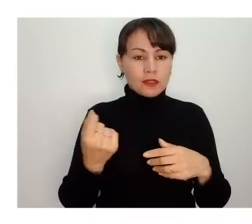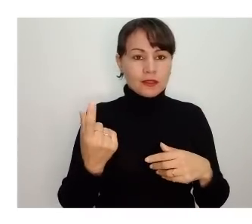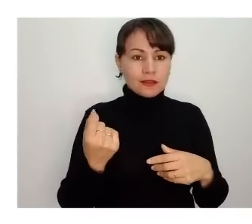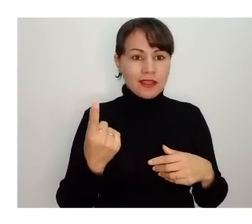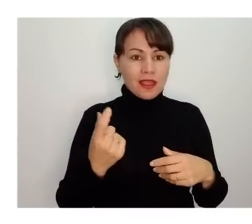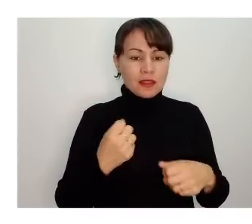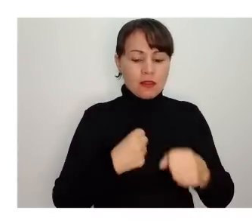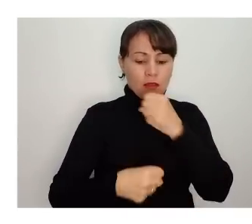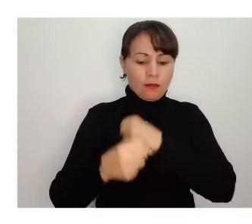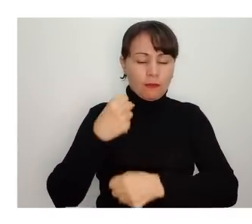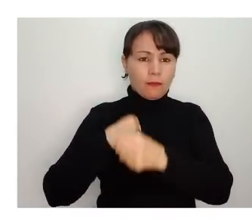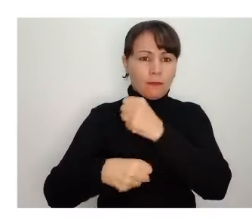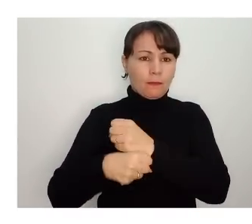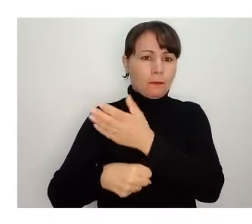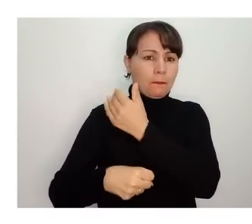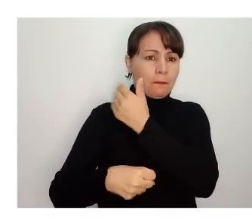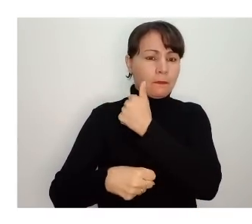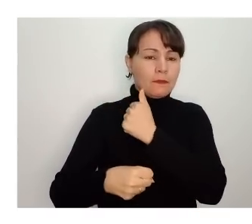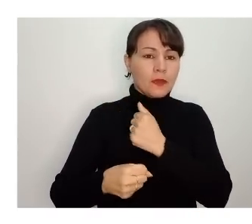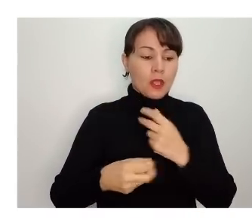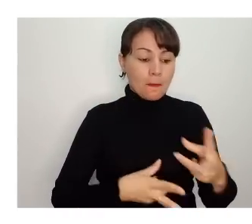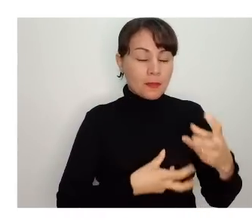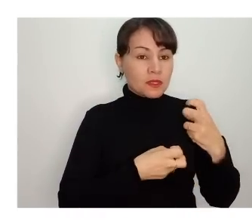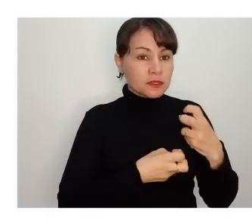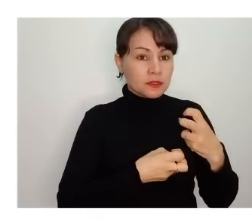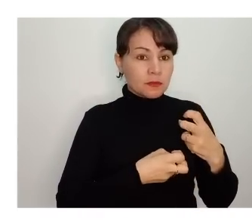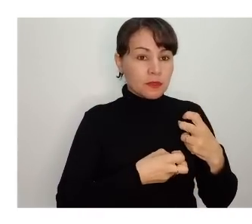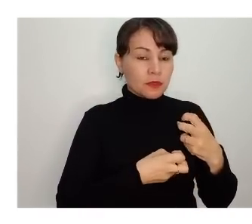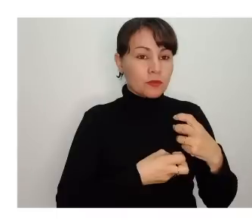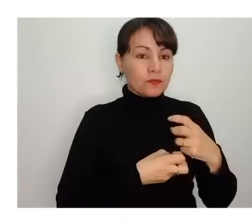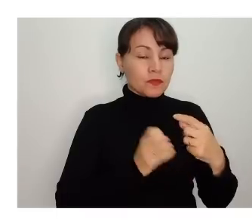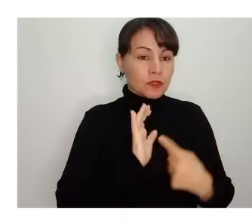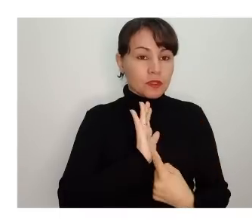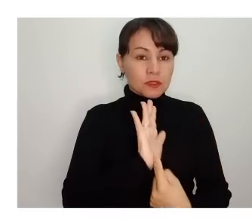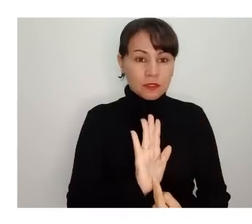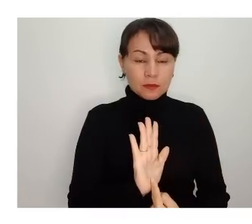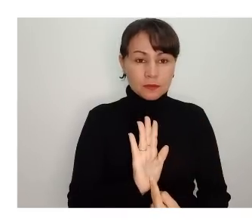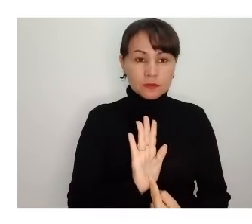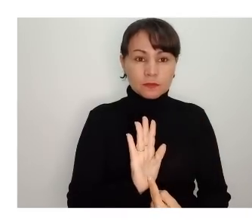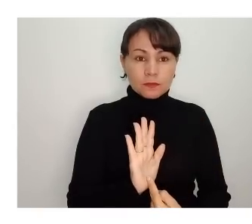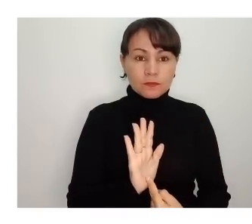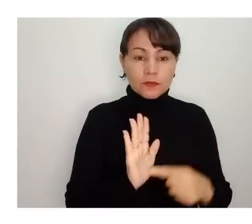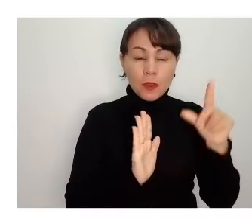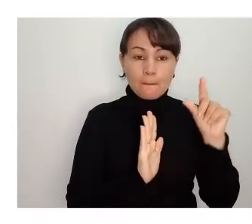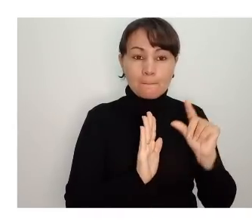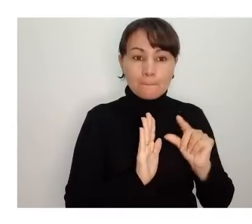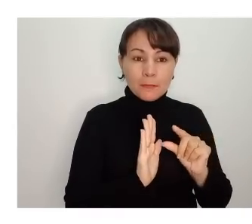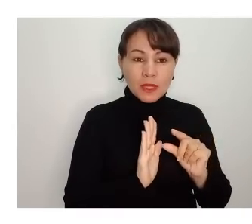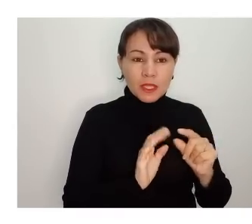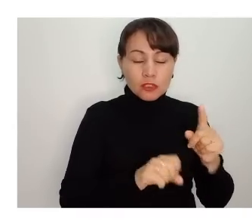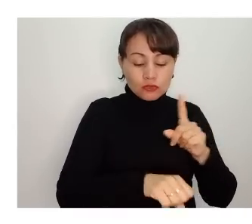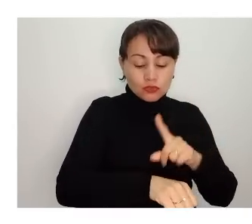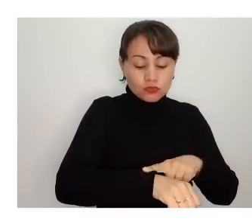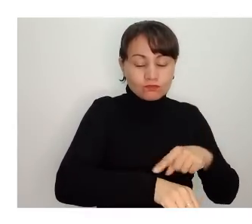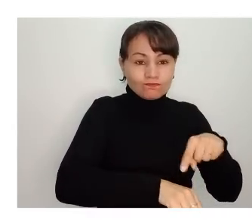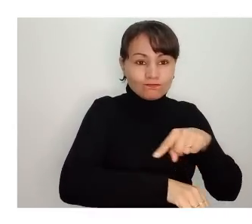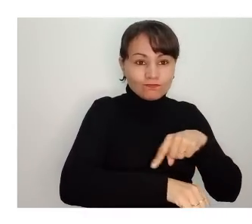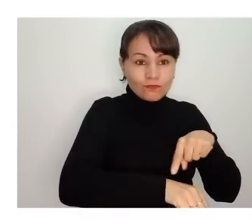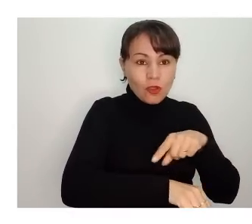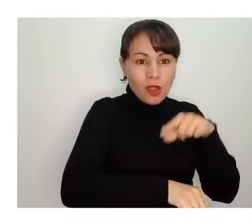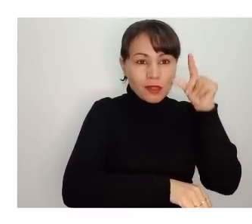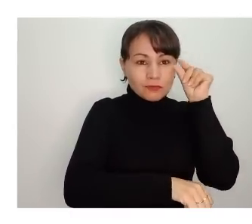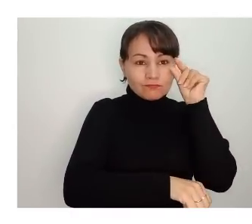anos atrás, se observou que eles apresentam menos horas de